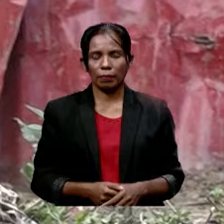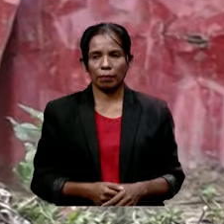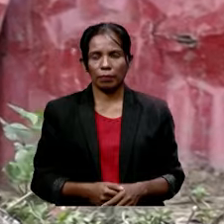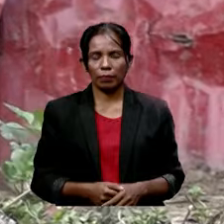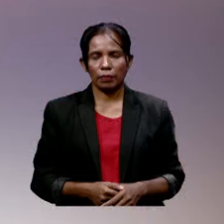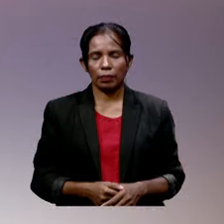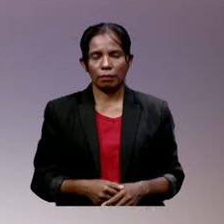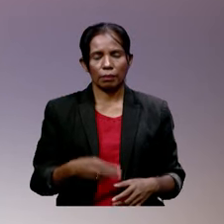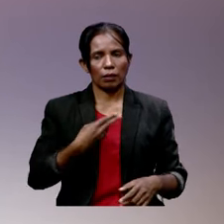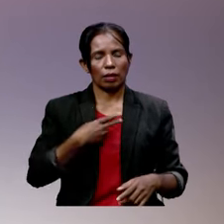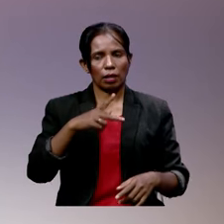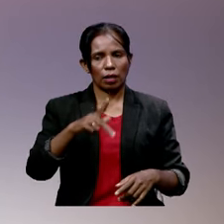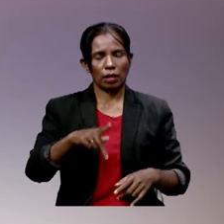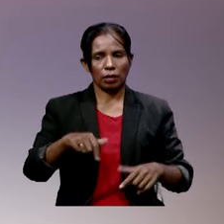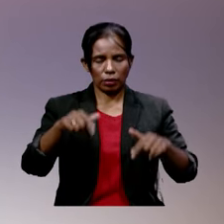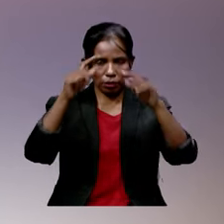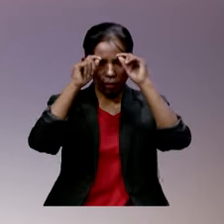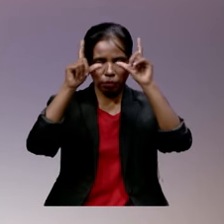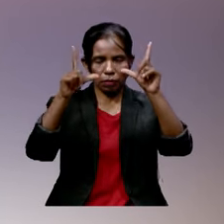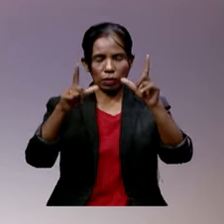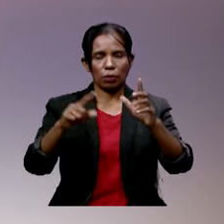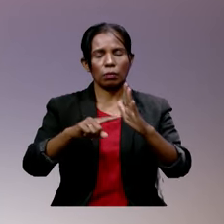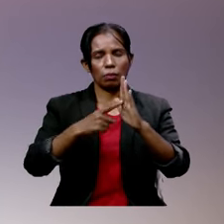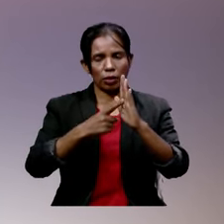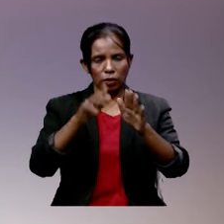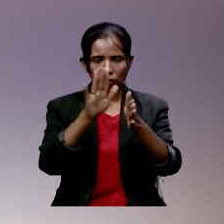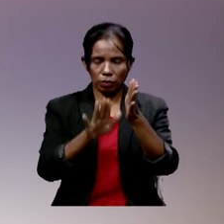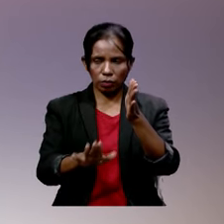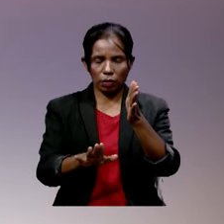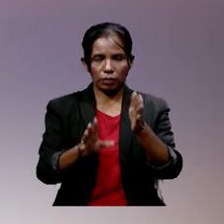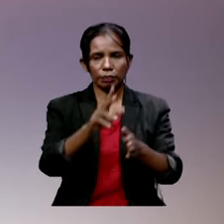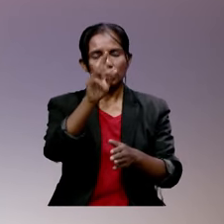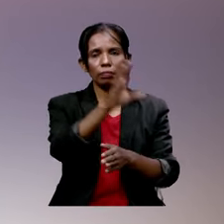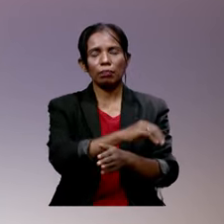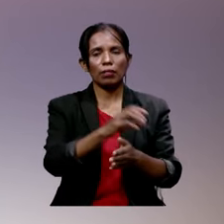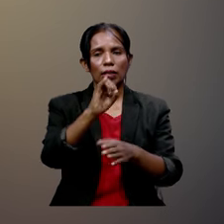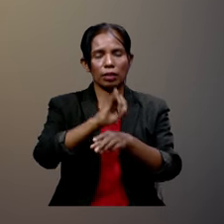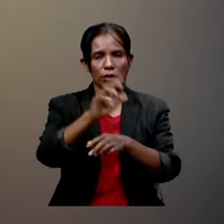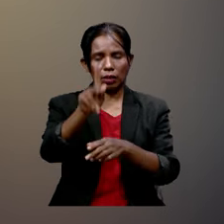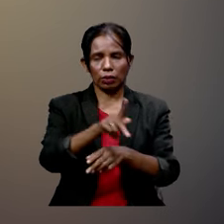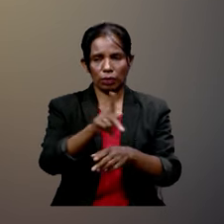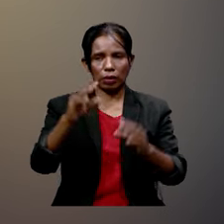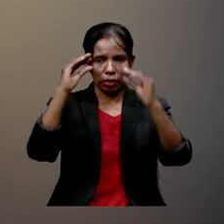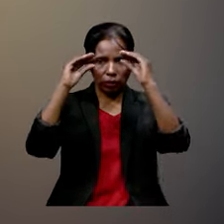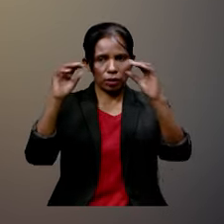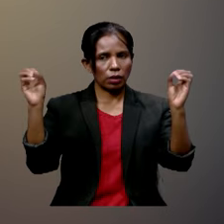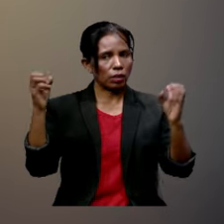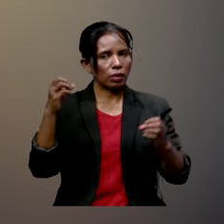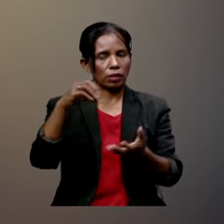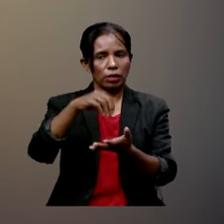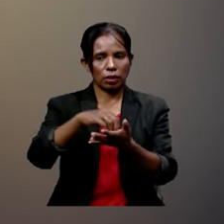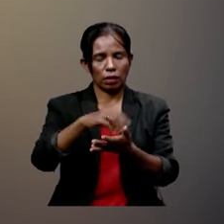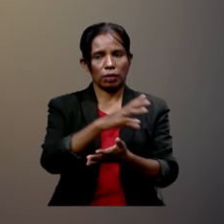Halok moral ia Timor hahu menos pada daun. Halok nebe doutrina katolika hanoring ona mai benung katau iha